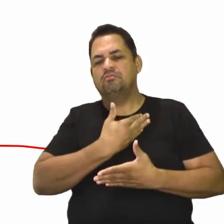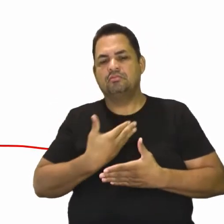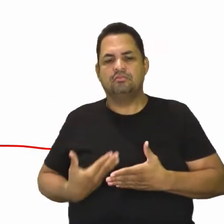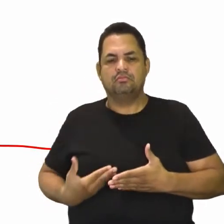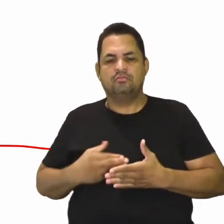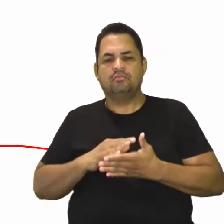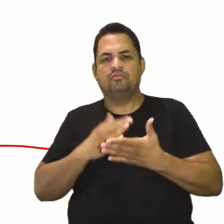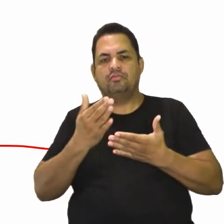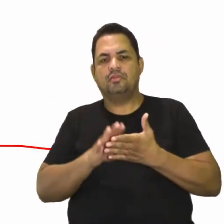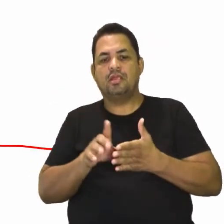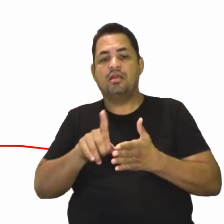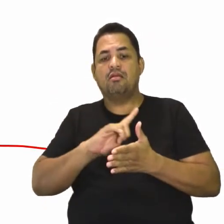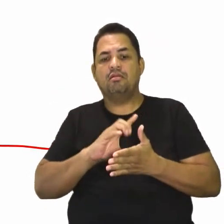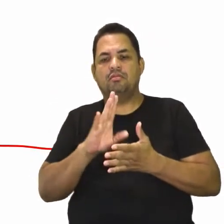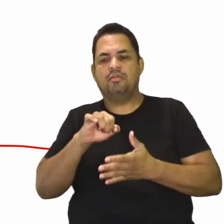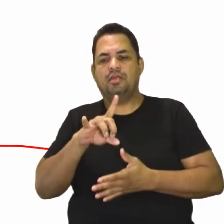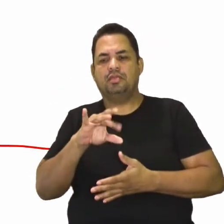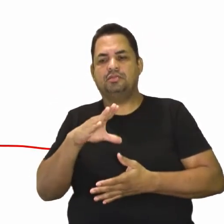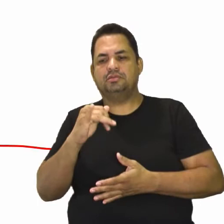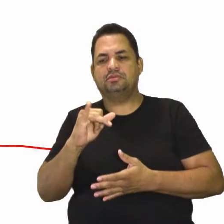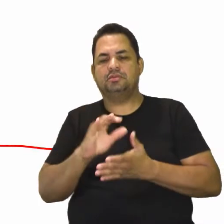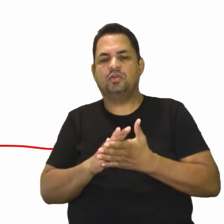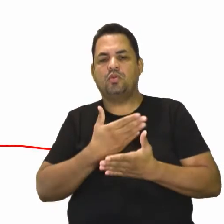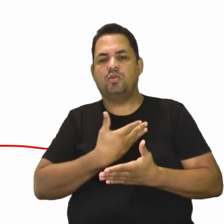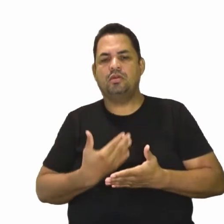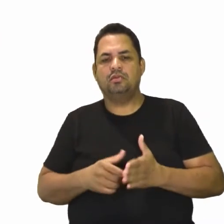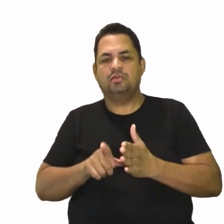o Médici, o seu governo anterior.